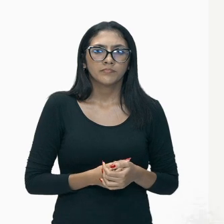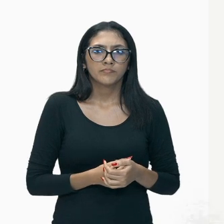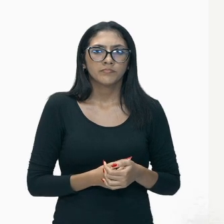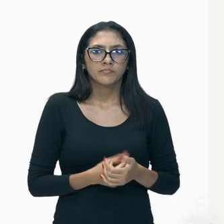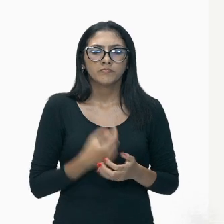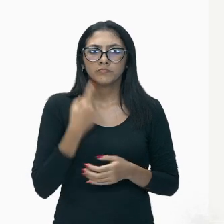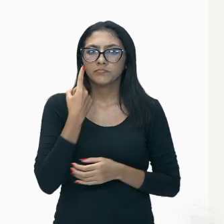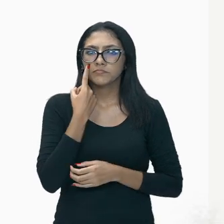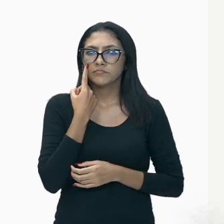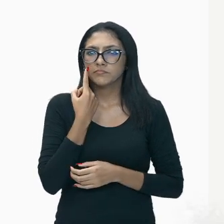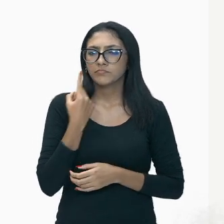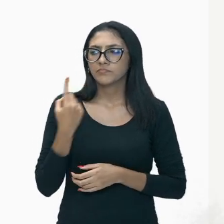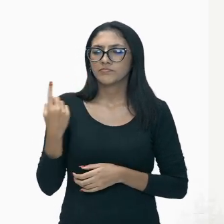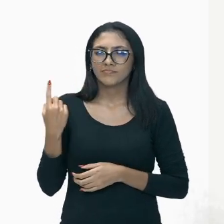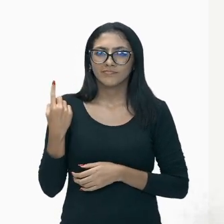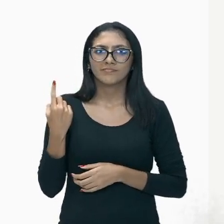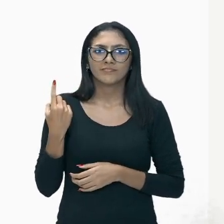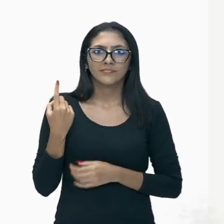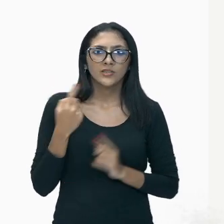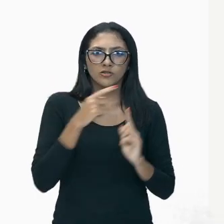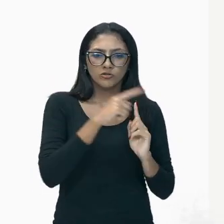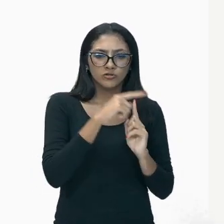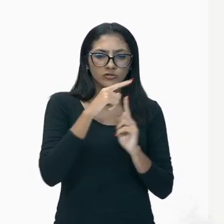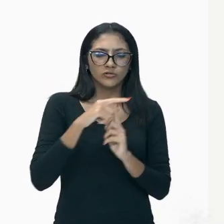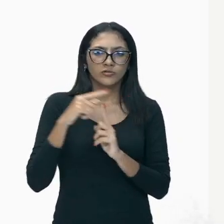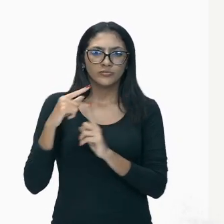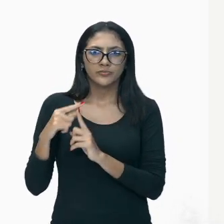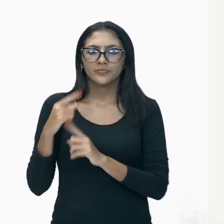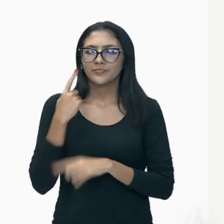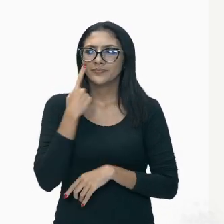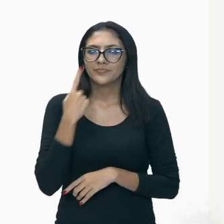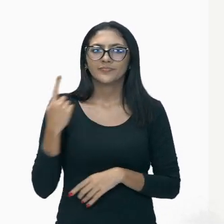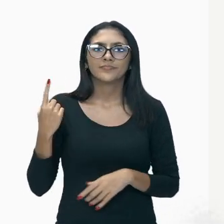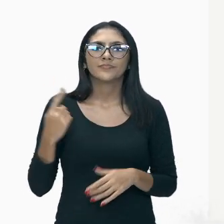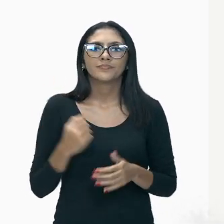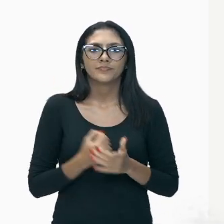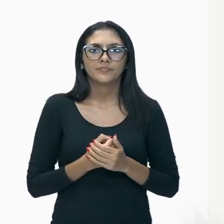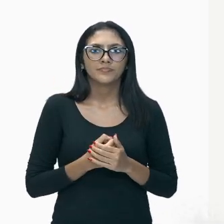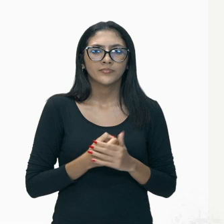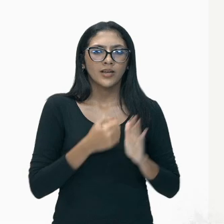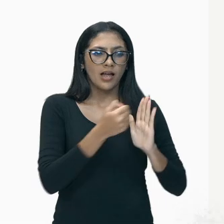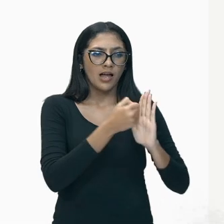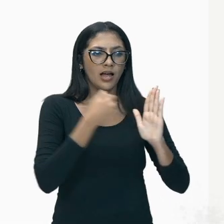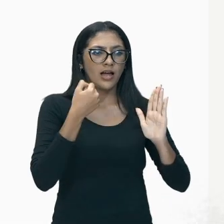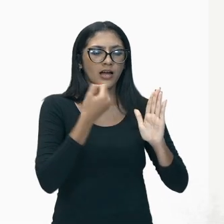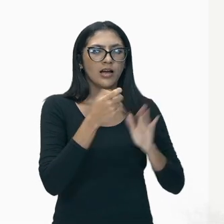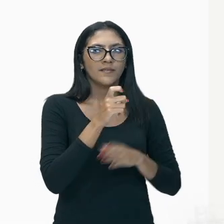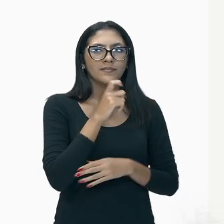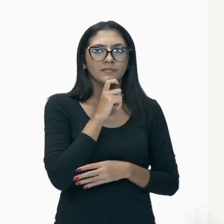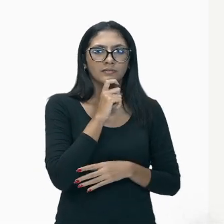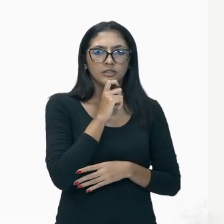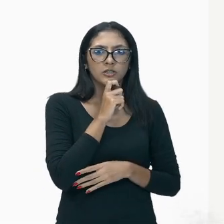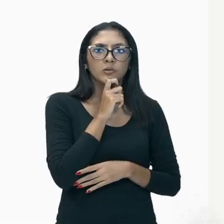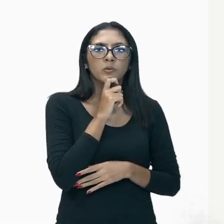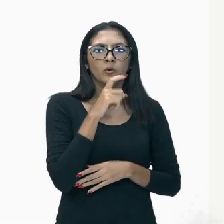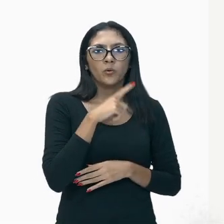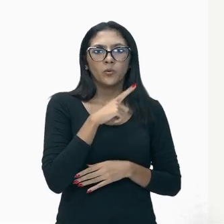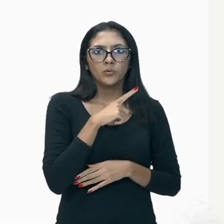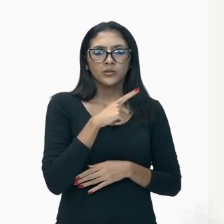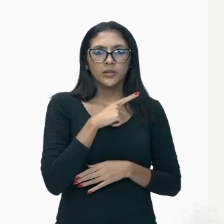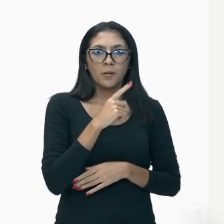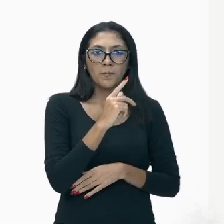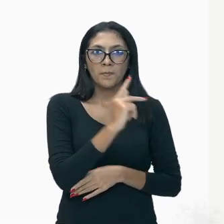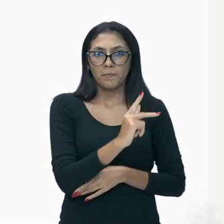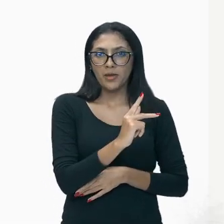muito bem o consumo de energia elétrica. Vejam aí, a geladeira tem uma potência